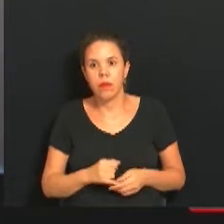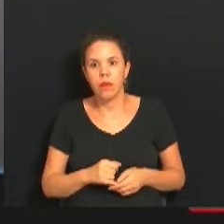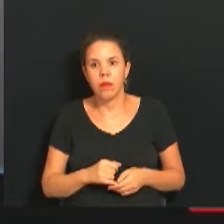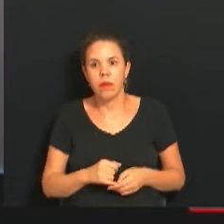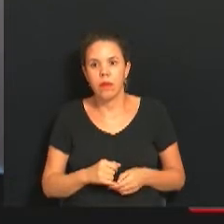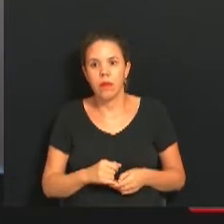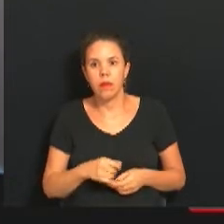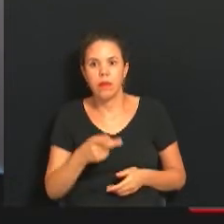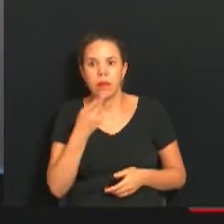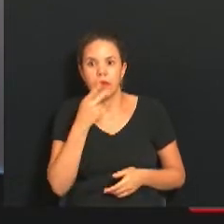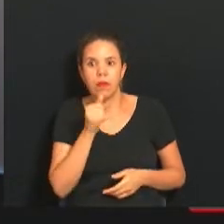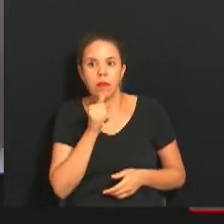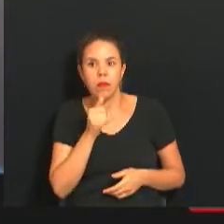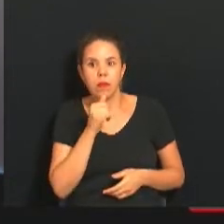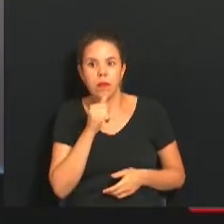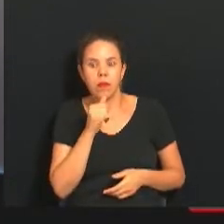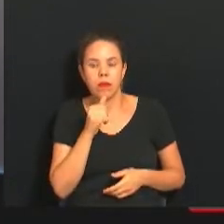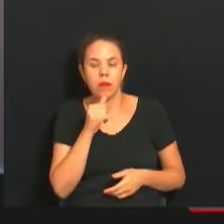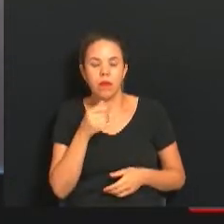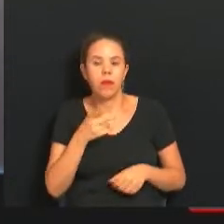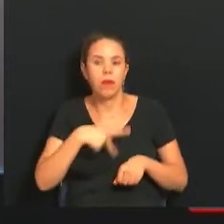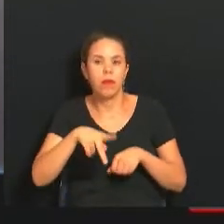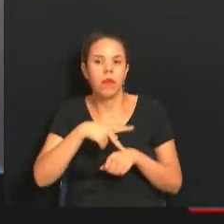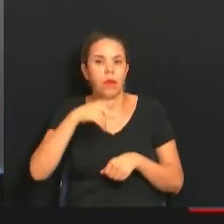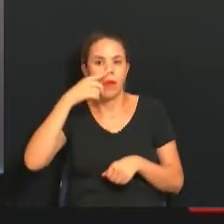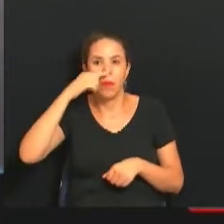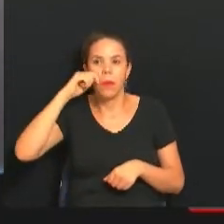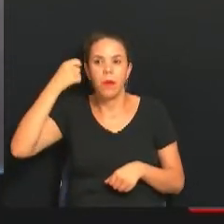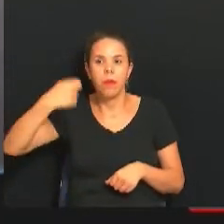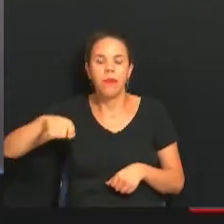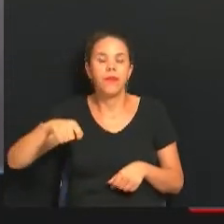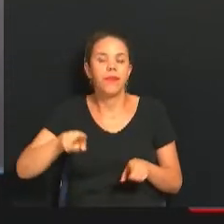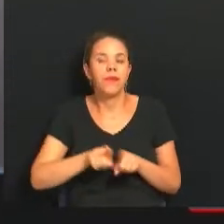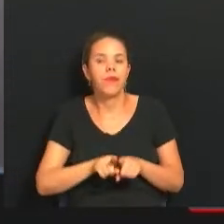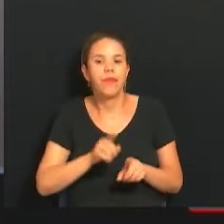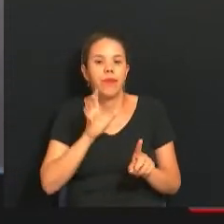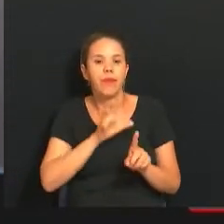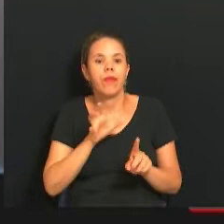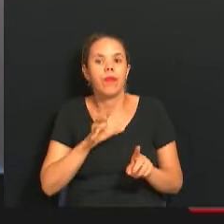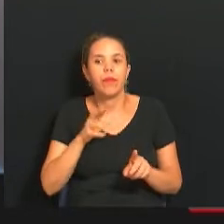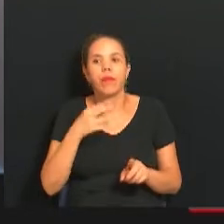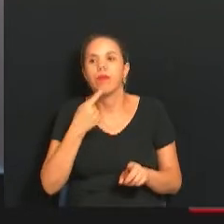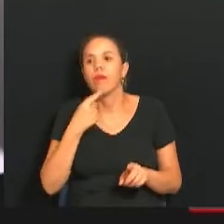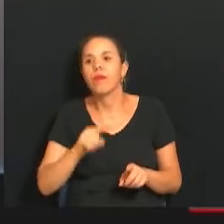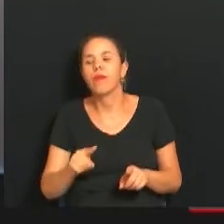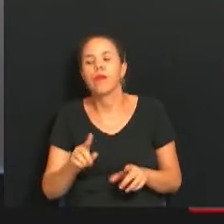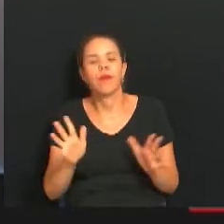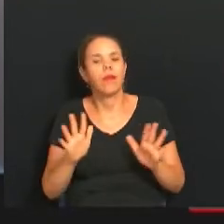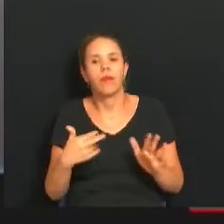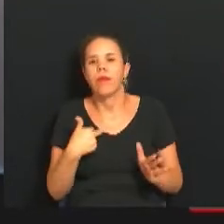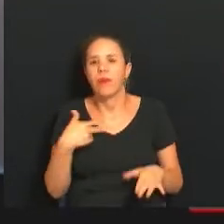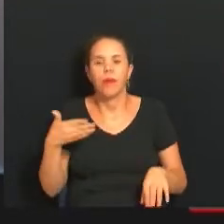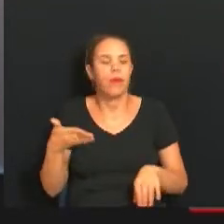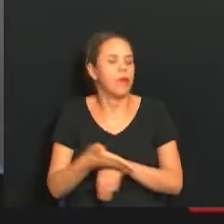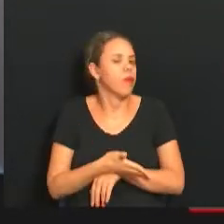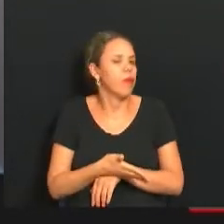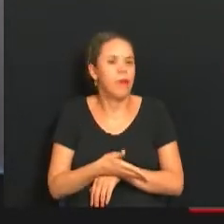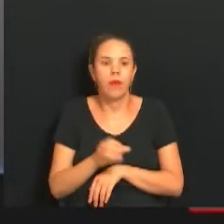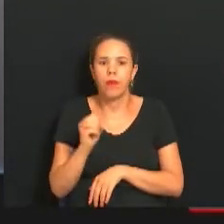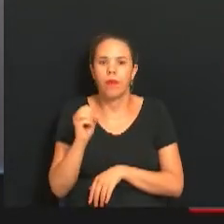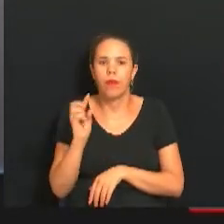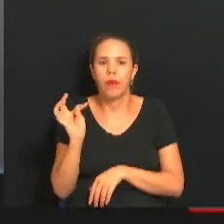exemplo, a Ucrânia sempre foi área de influência da Rússia e, por isso, ela não podia entrar na OTAN,